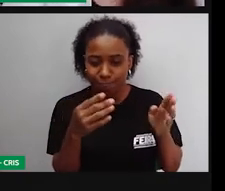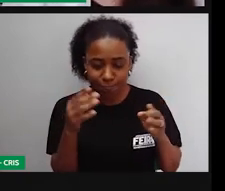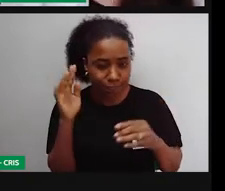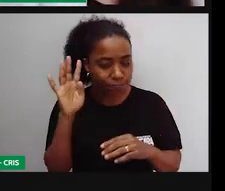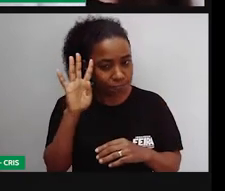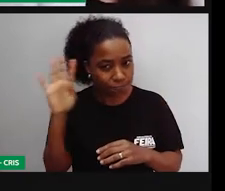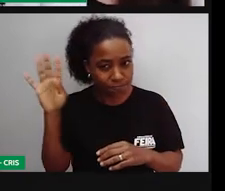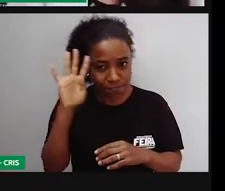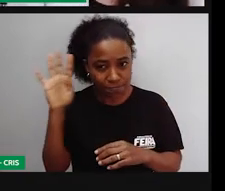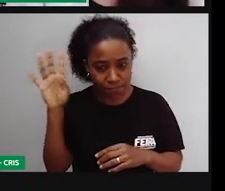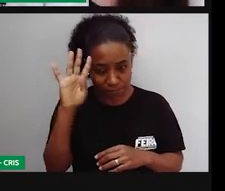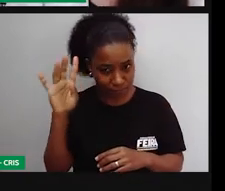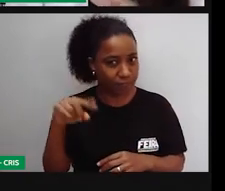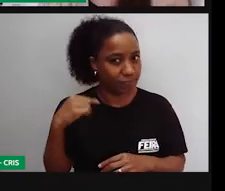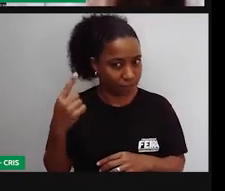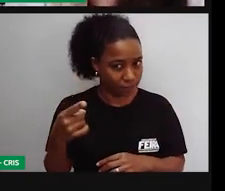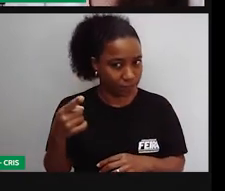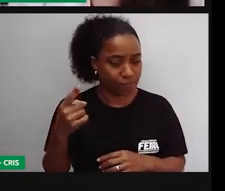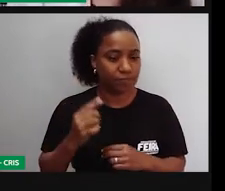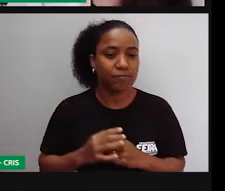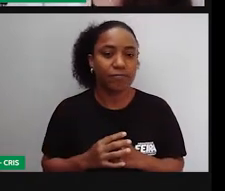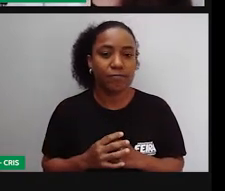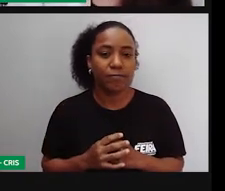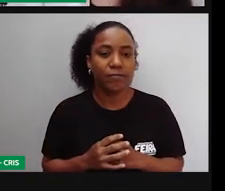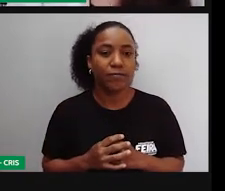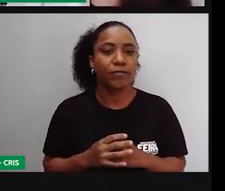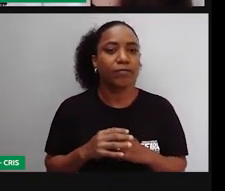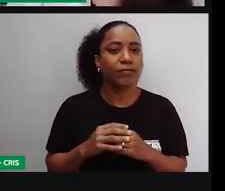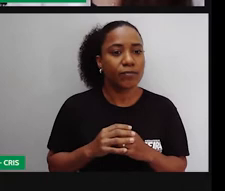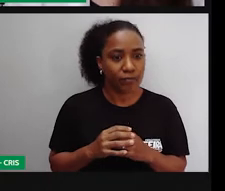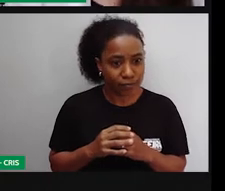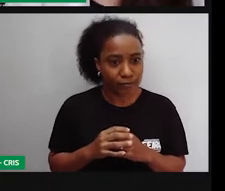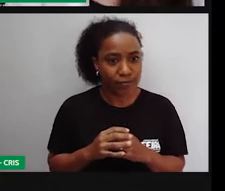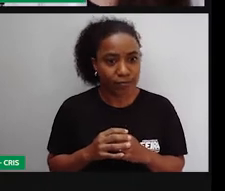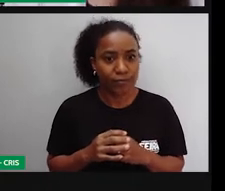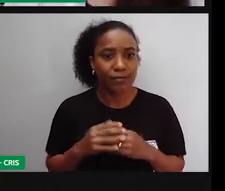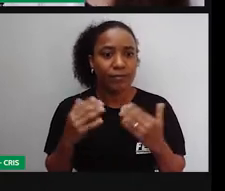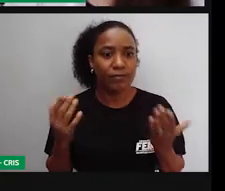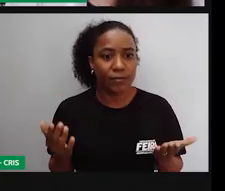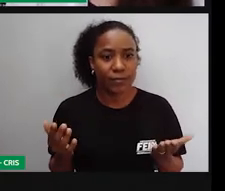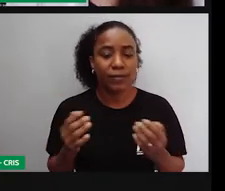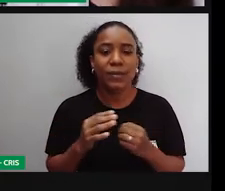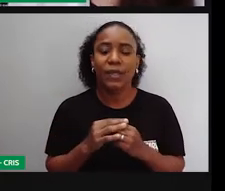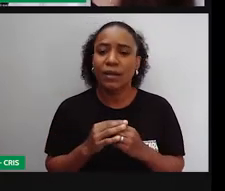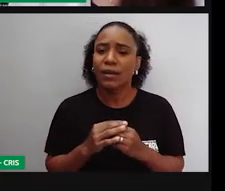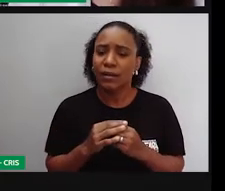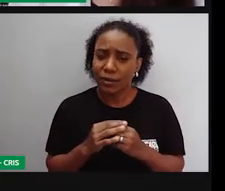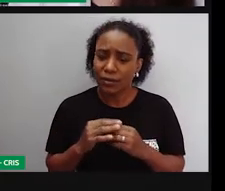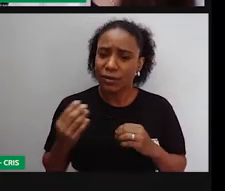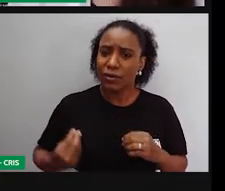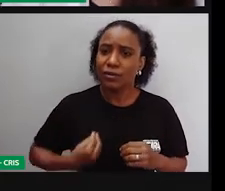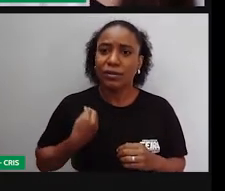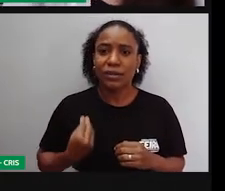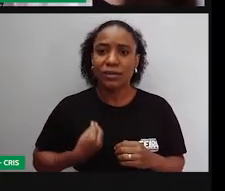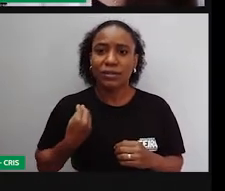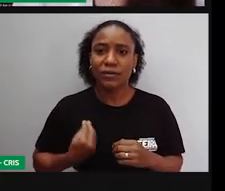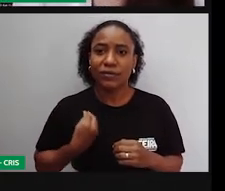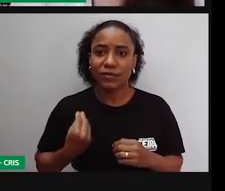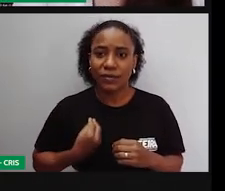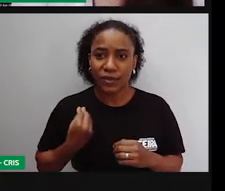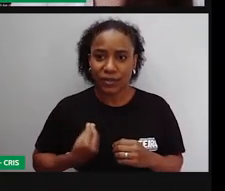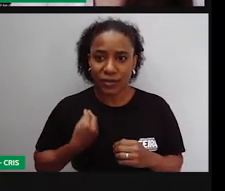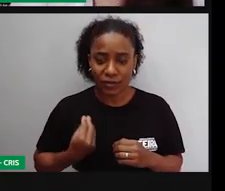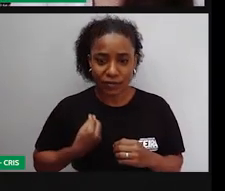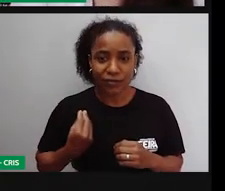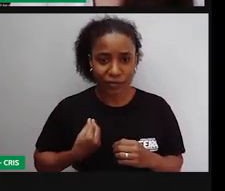vocês: o que são seres vivos? Por que que nós dizemos que um